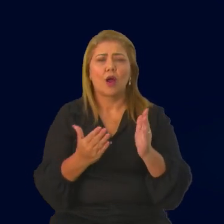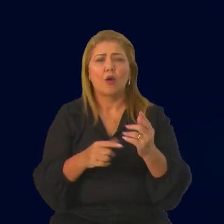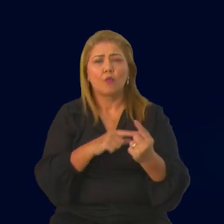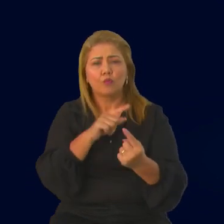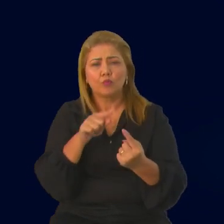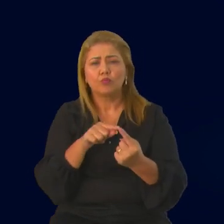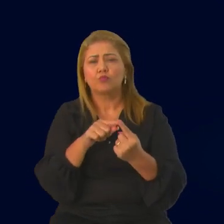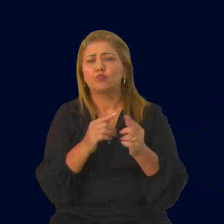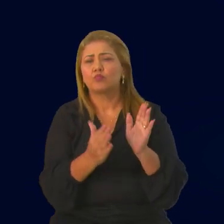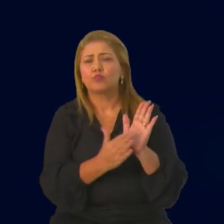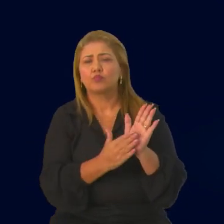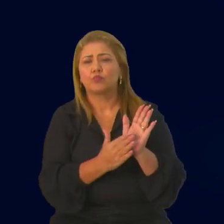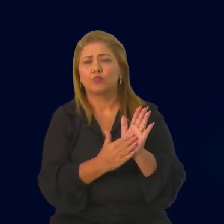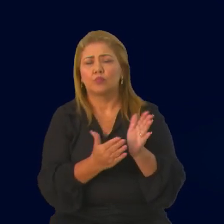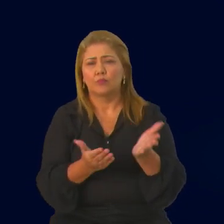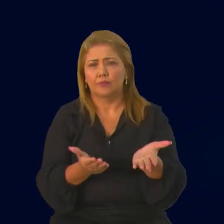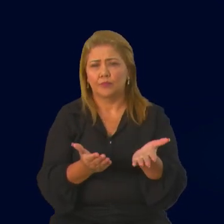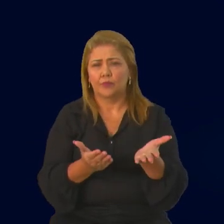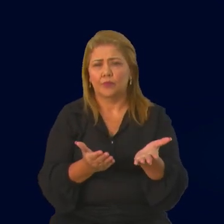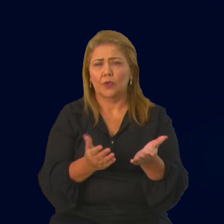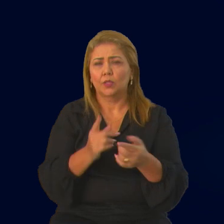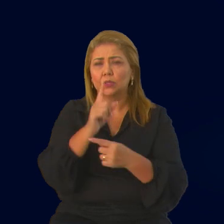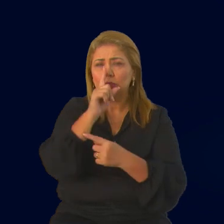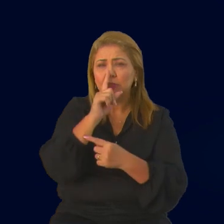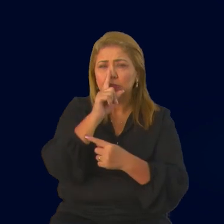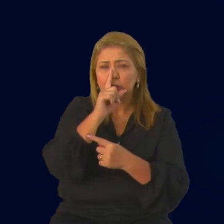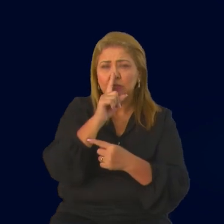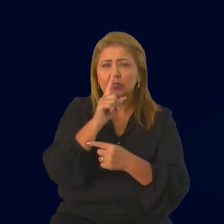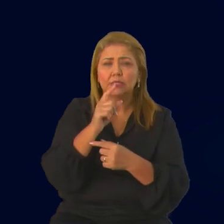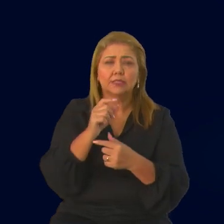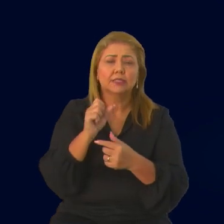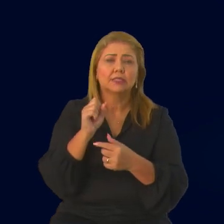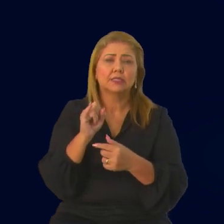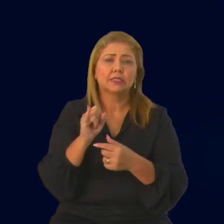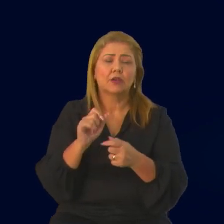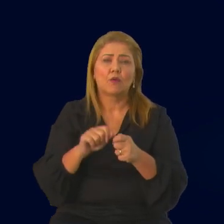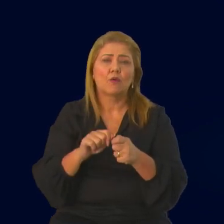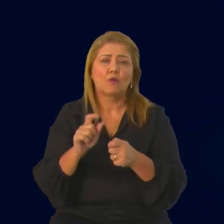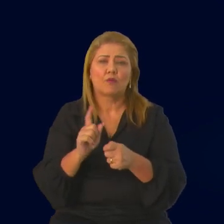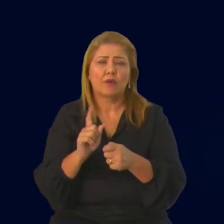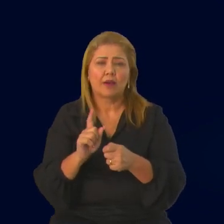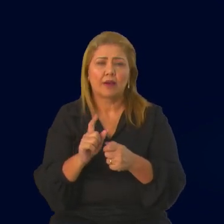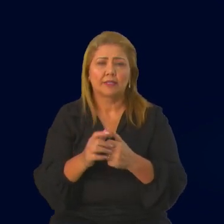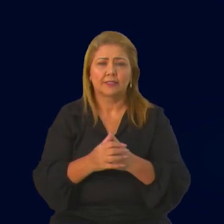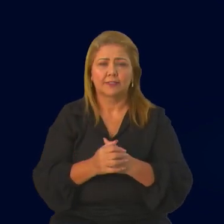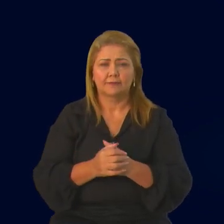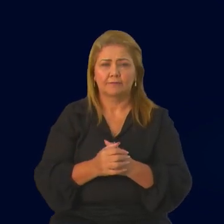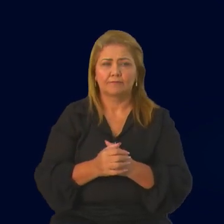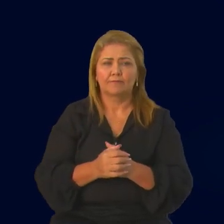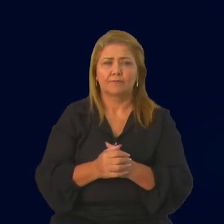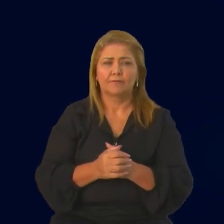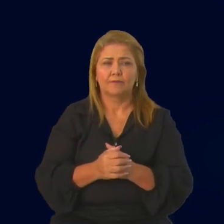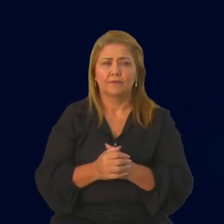disso. Quais são os riscos se ela não fizer isso que você está solicitando.